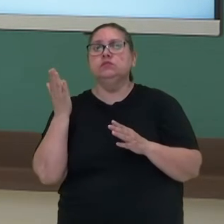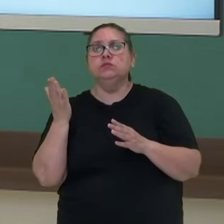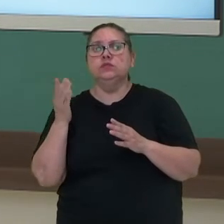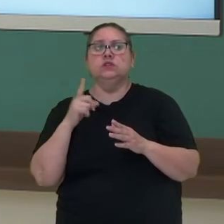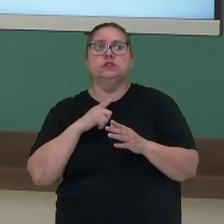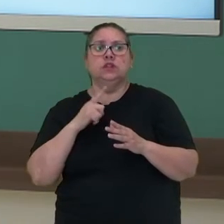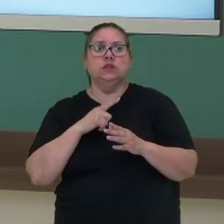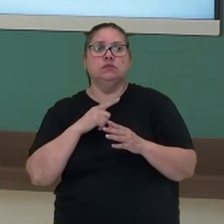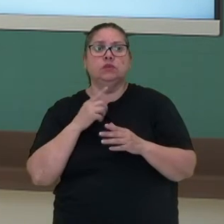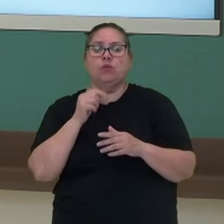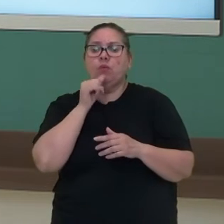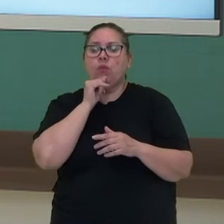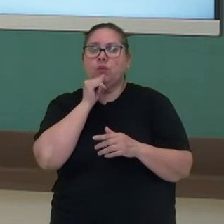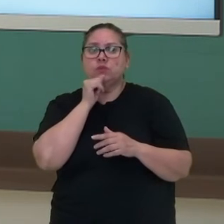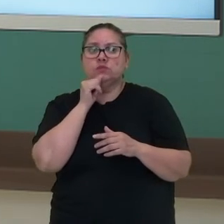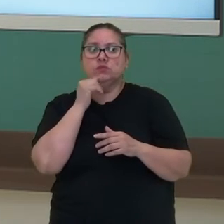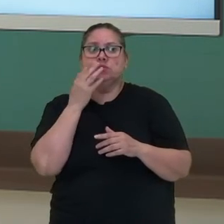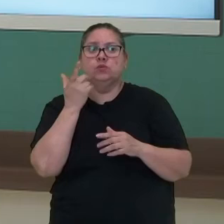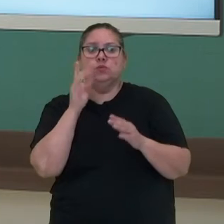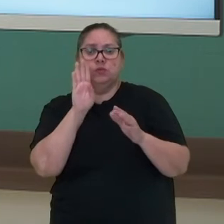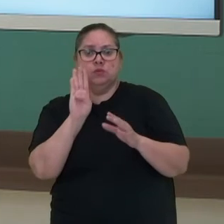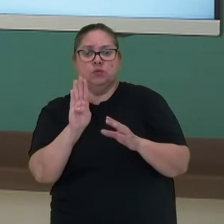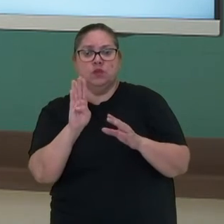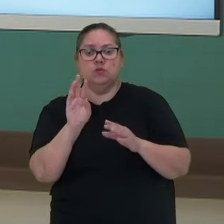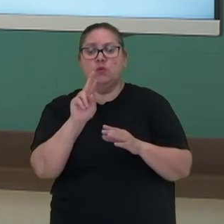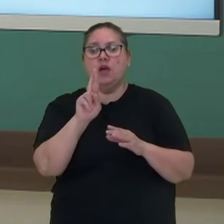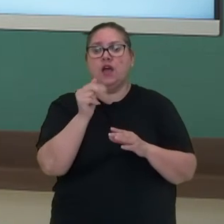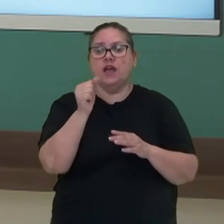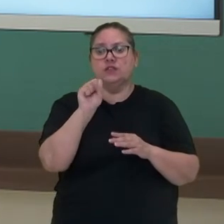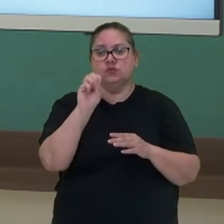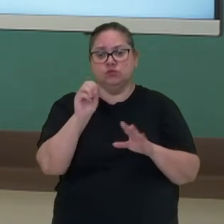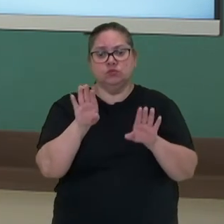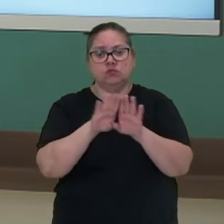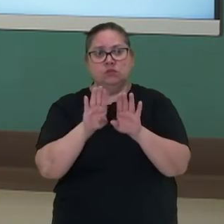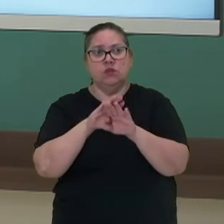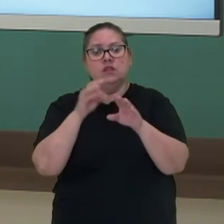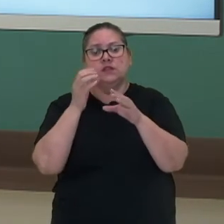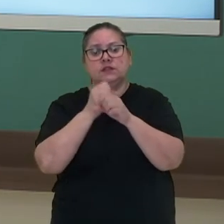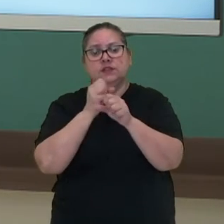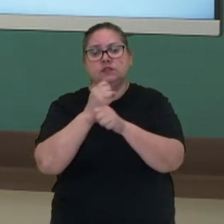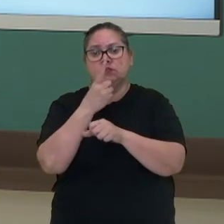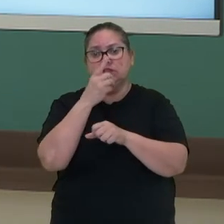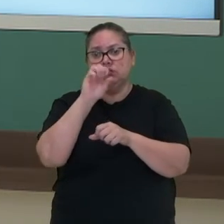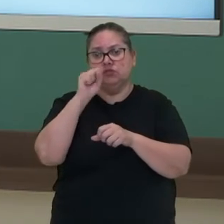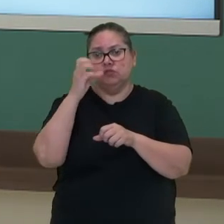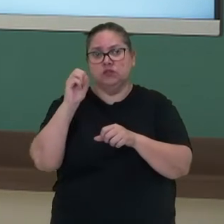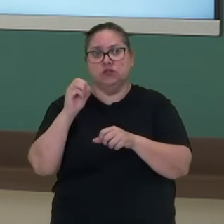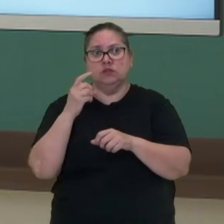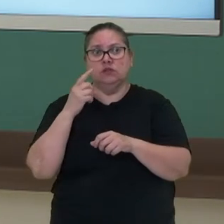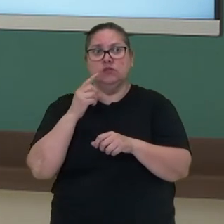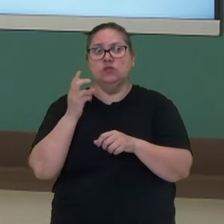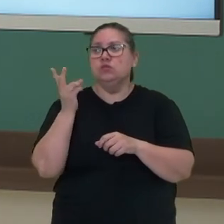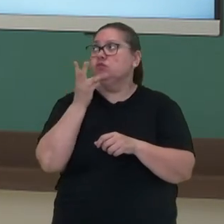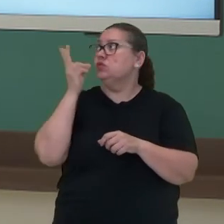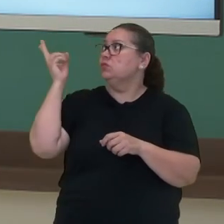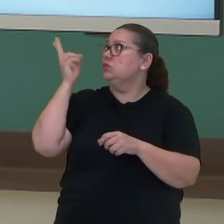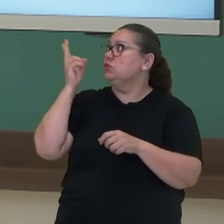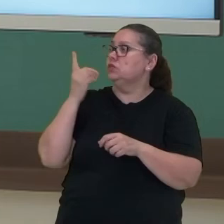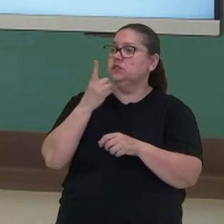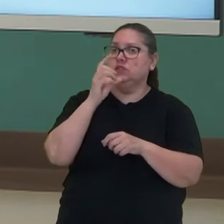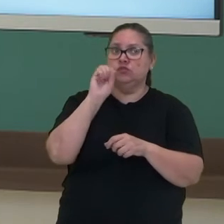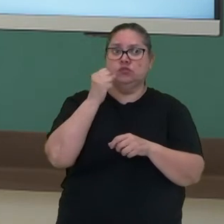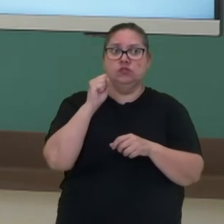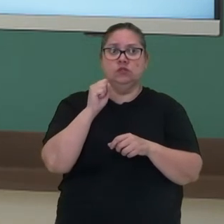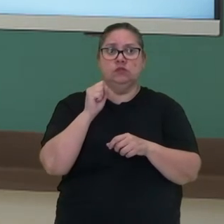eu tenho o exemplo do raso também, que somam 180 graus. Ó. Então, somando os dois,